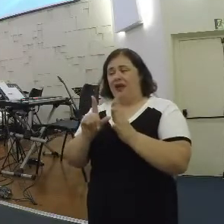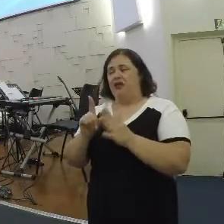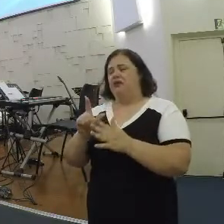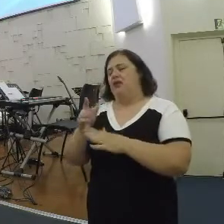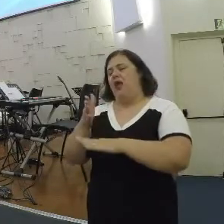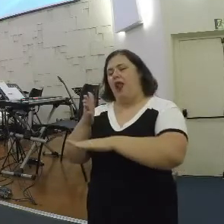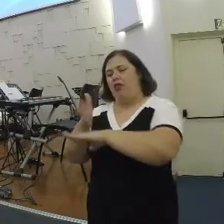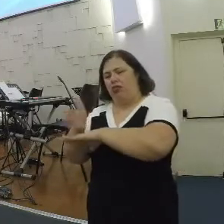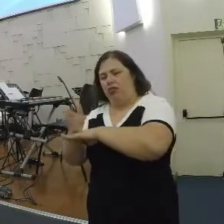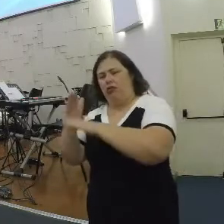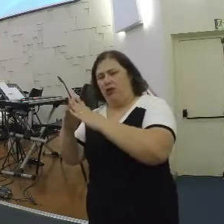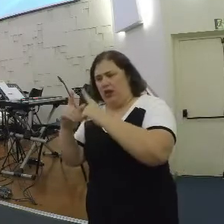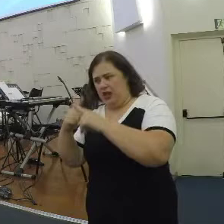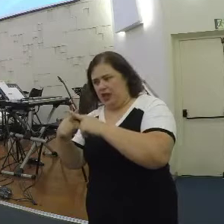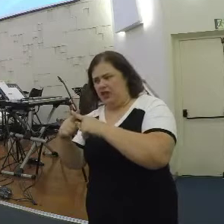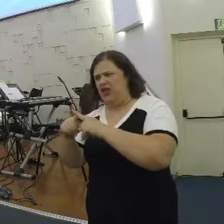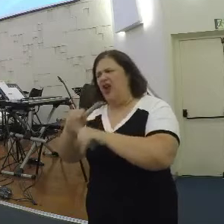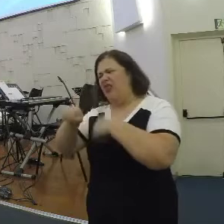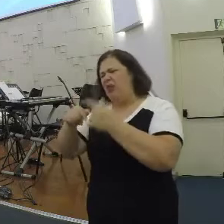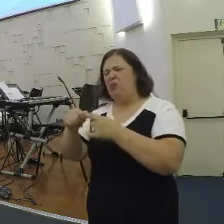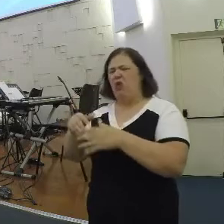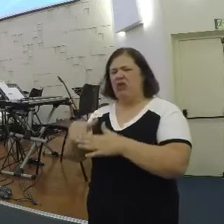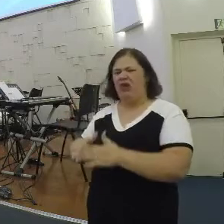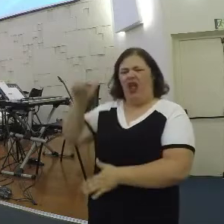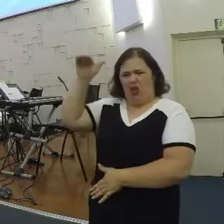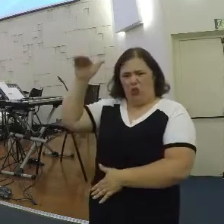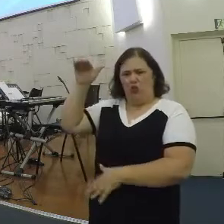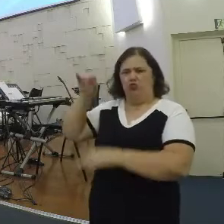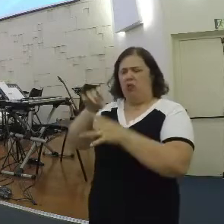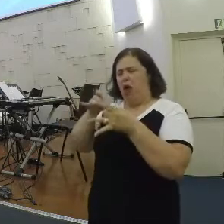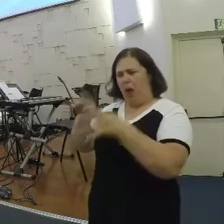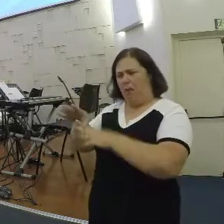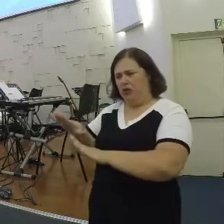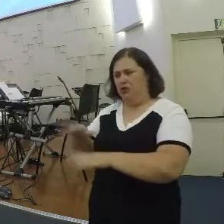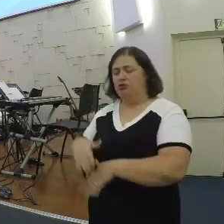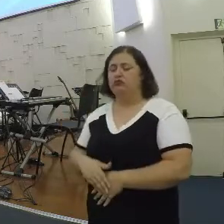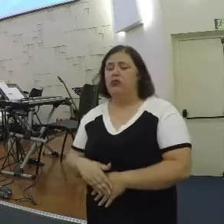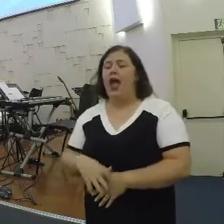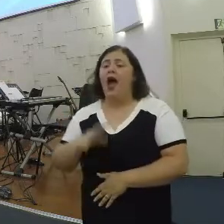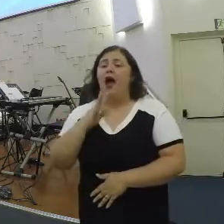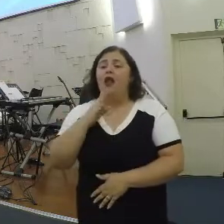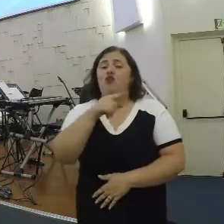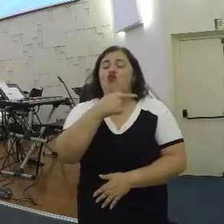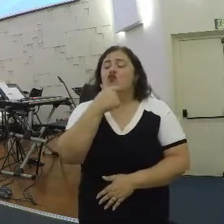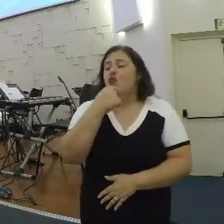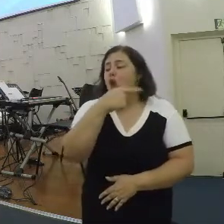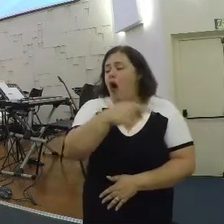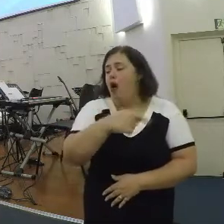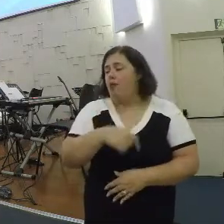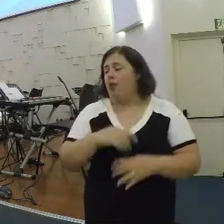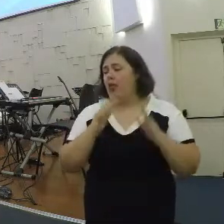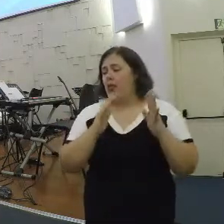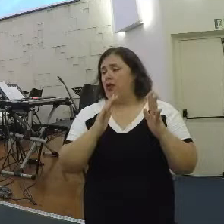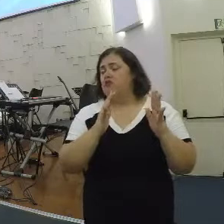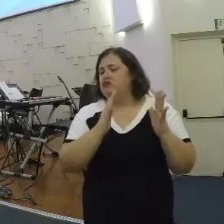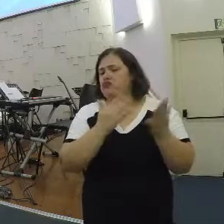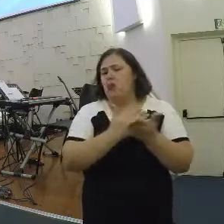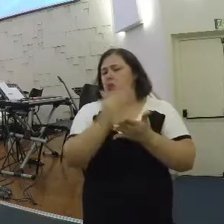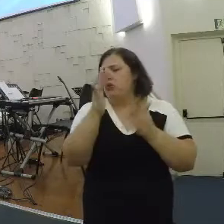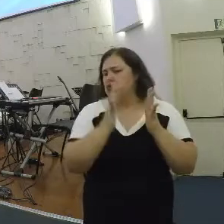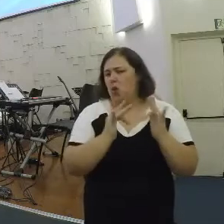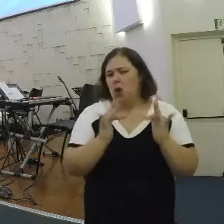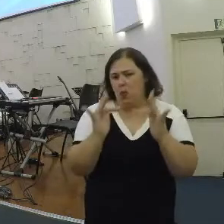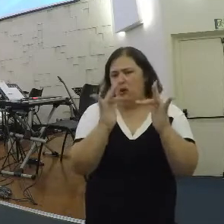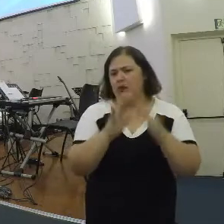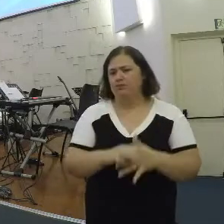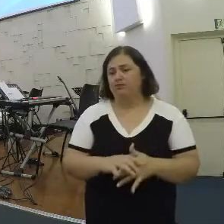mais igreja, já não mais lia a Bíblia. E ele começou a dizer para ela das grandezas de Cristo, das maravilhas